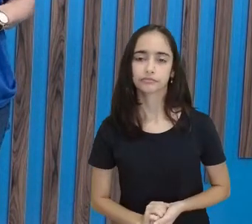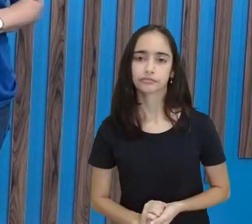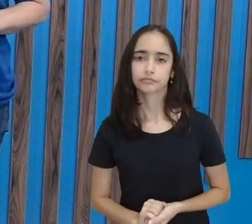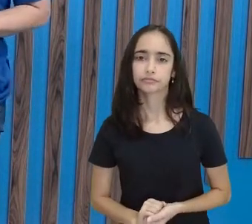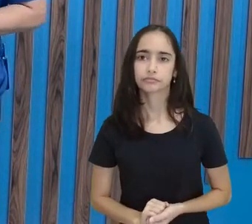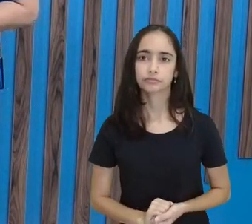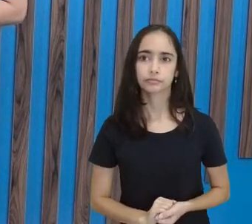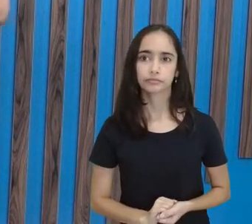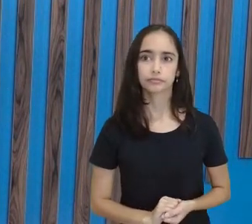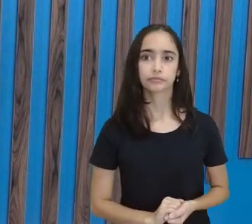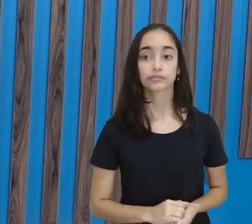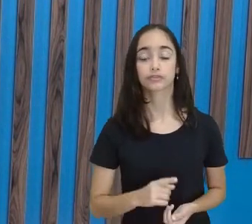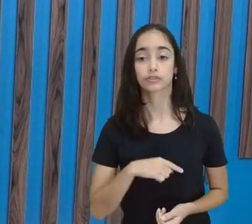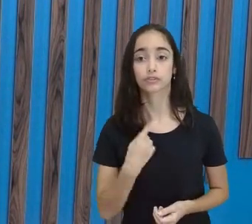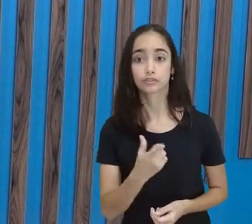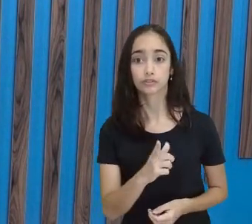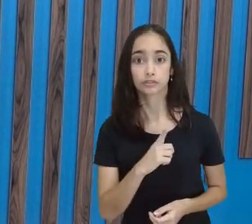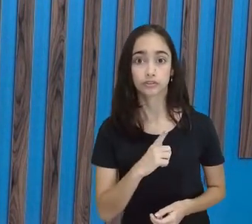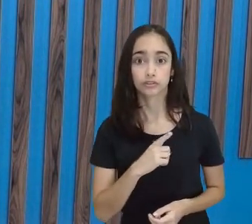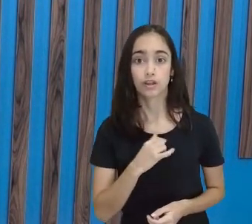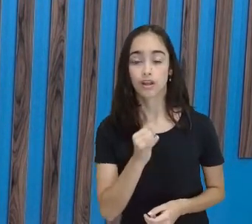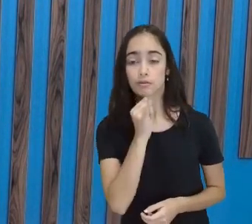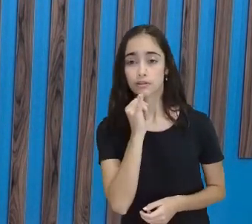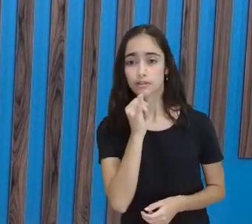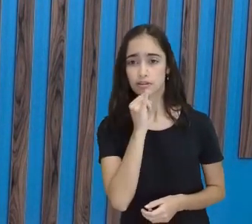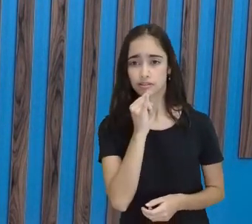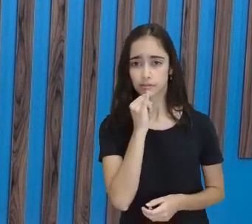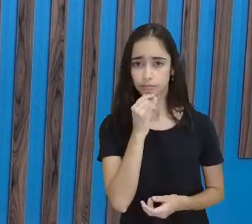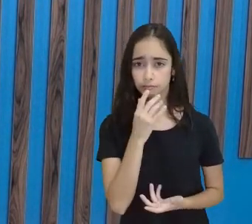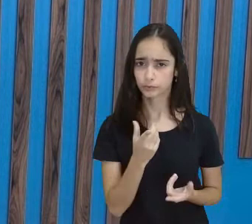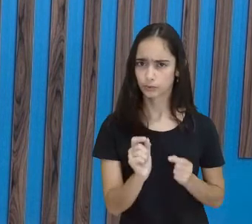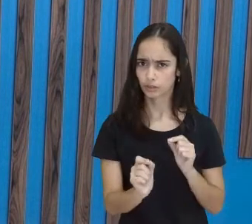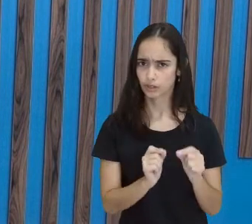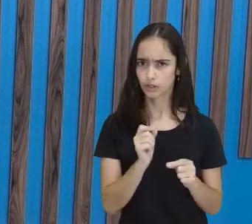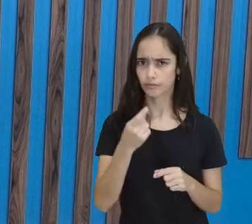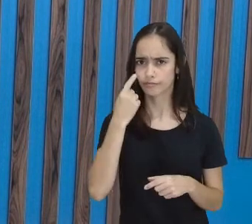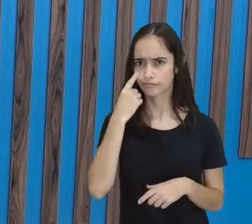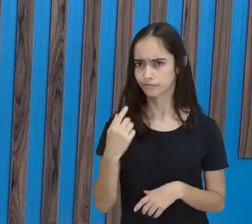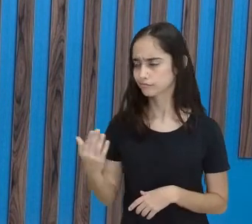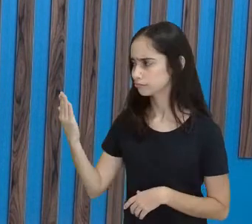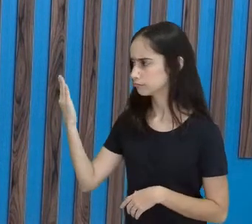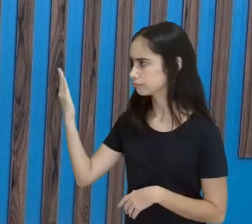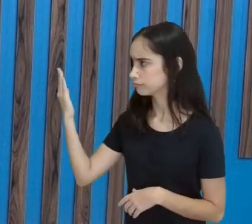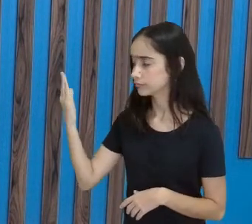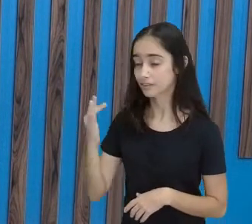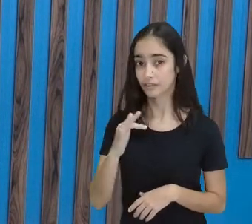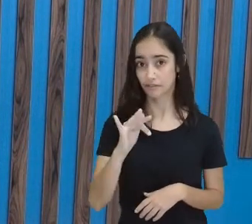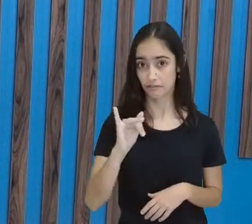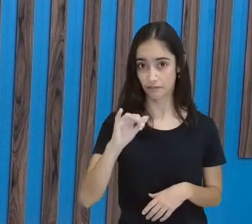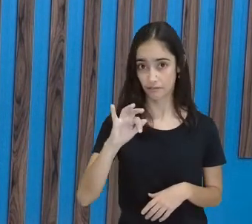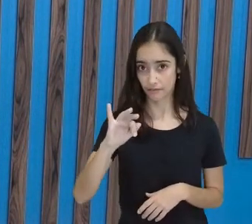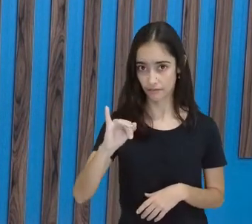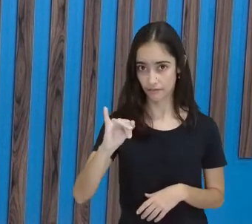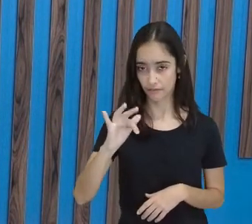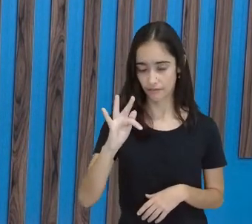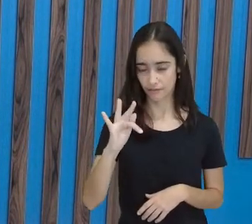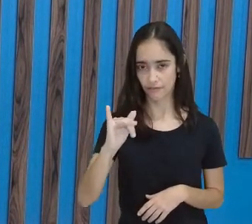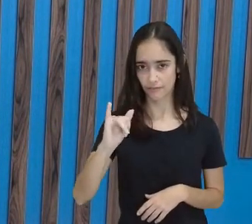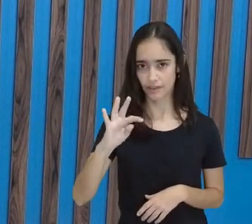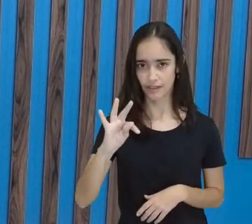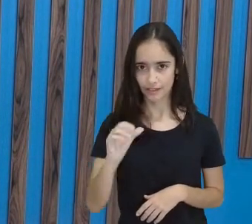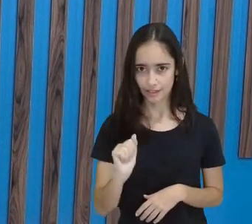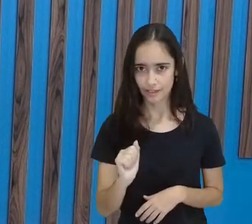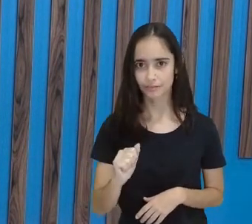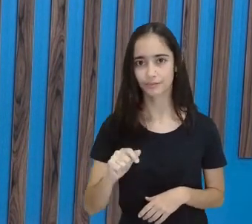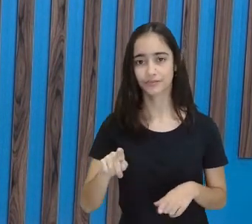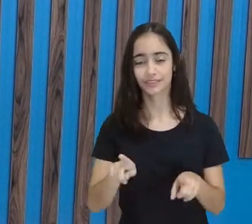certo? Nós temos como exemplo que eu estou trazendo aqui para vocês a fita métrica, tá? Temos também a trena.